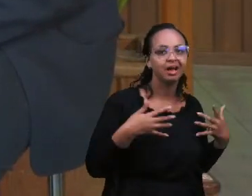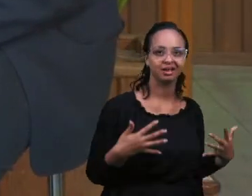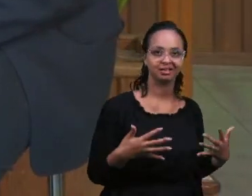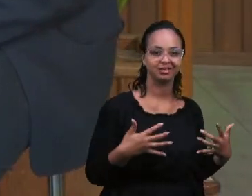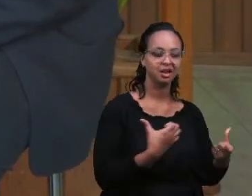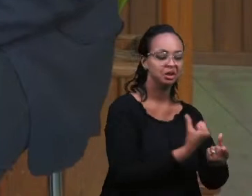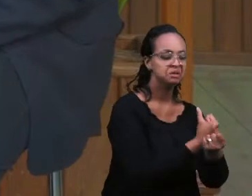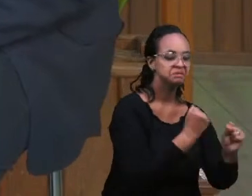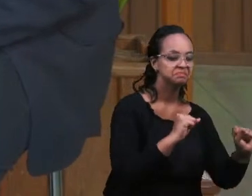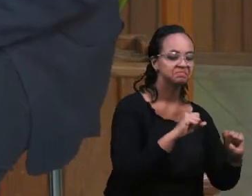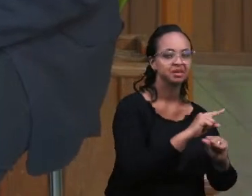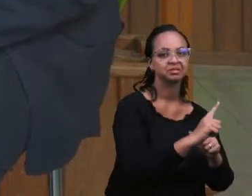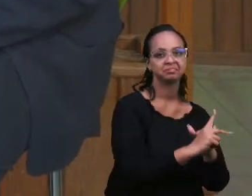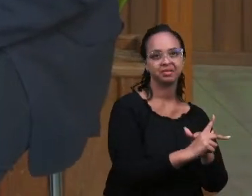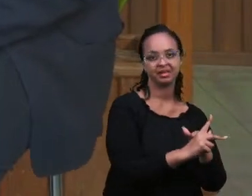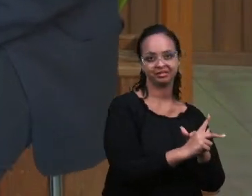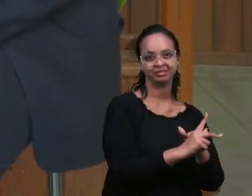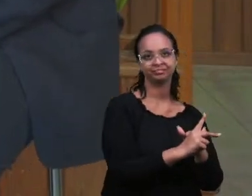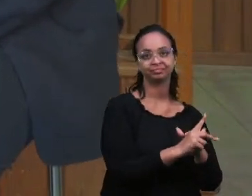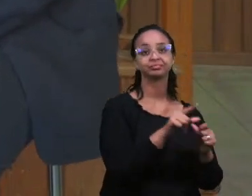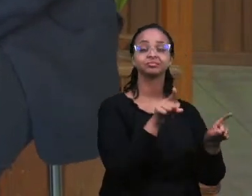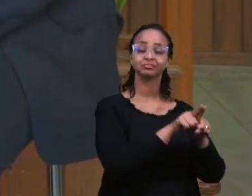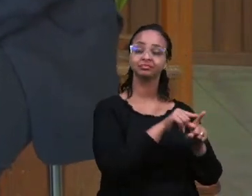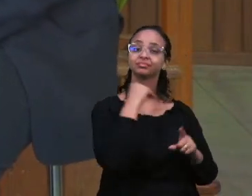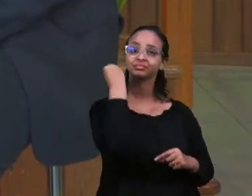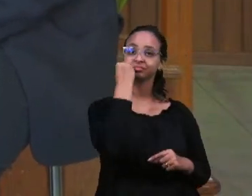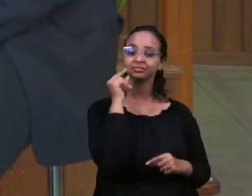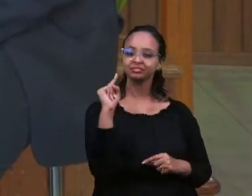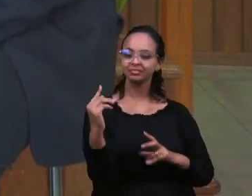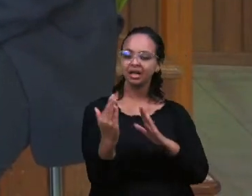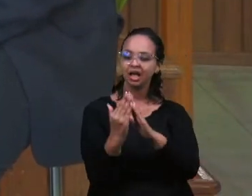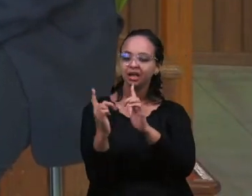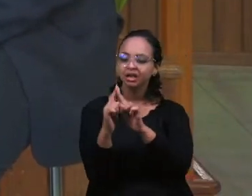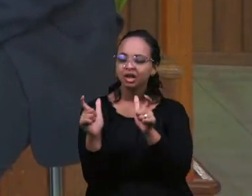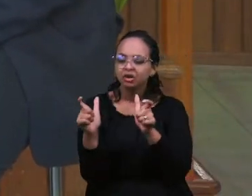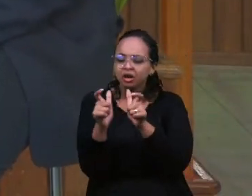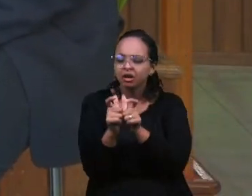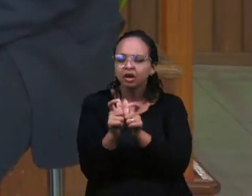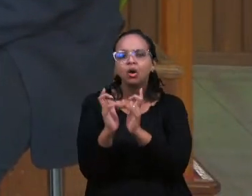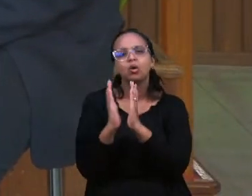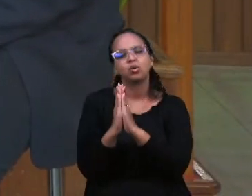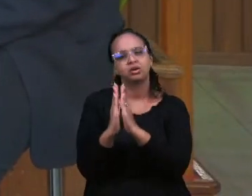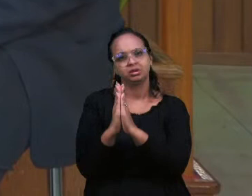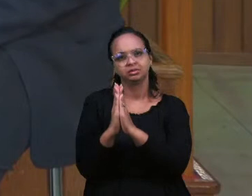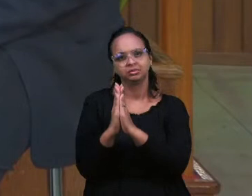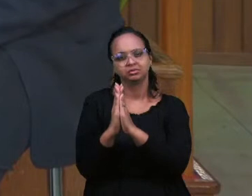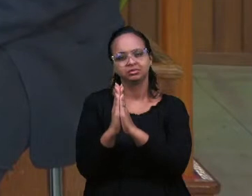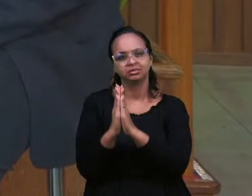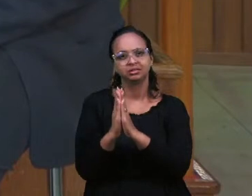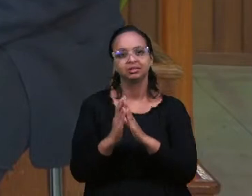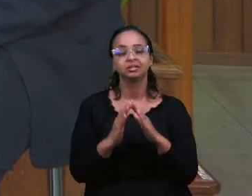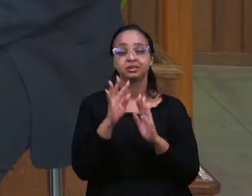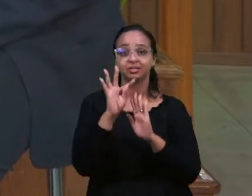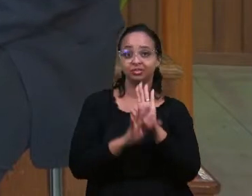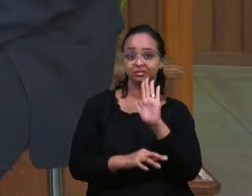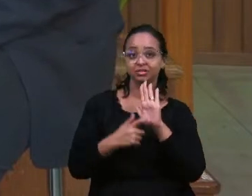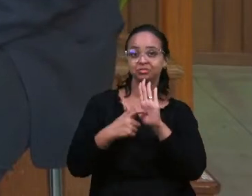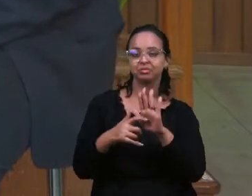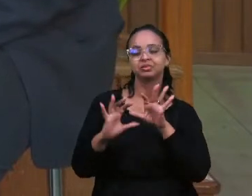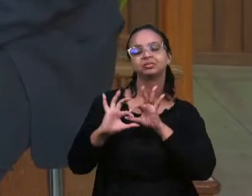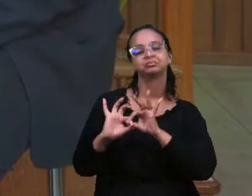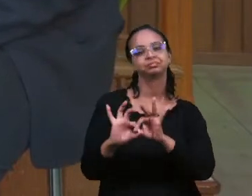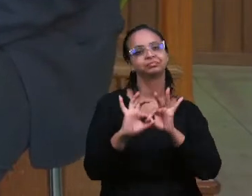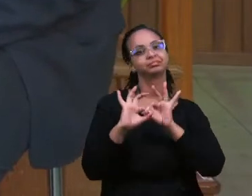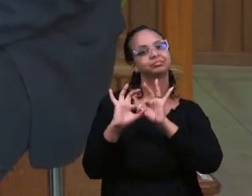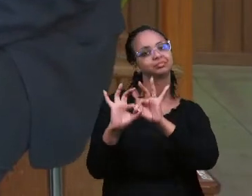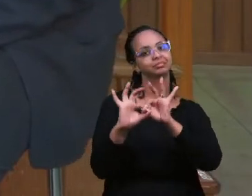libertar Pedro. E muito mais do que libertar Pedro, dá uma experiência para aquele povo que estava orando. Então, o texto ele fala dessa comunhão